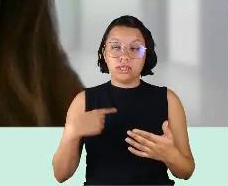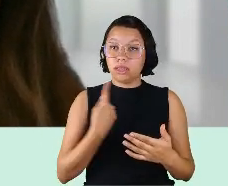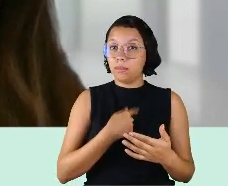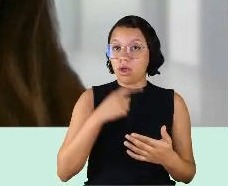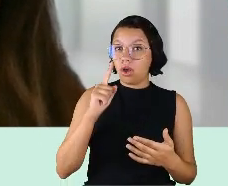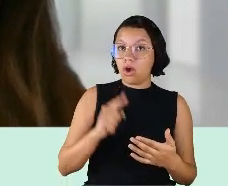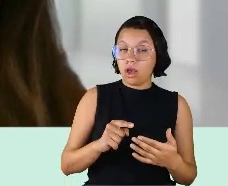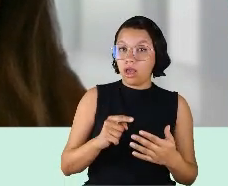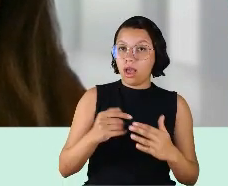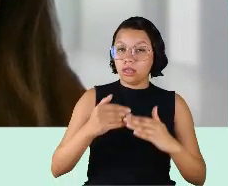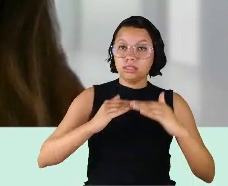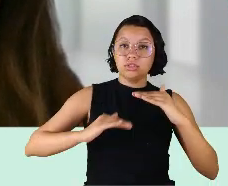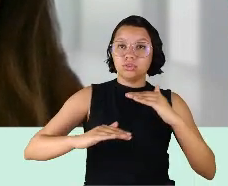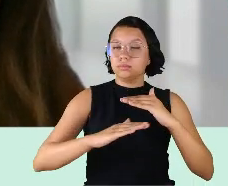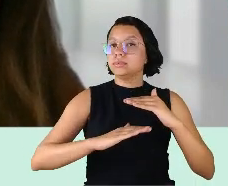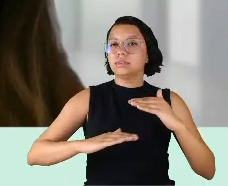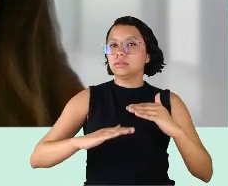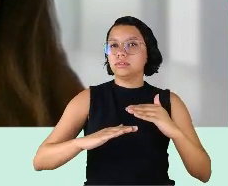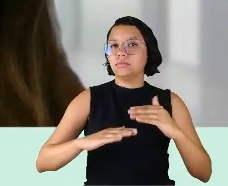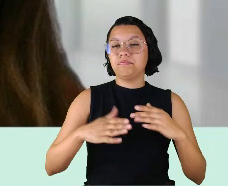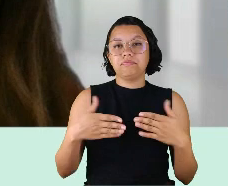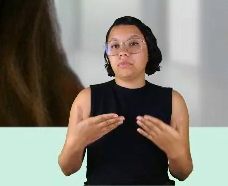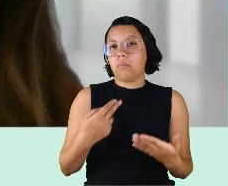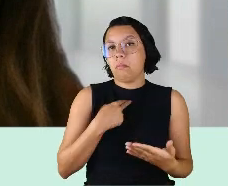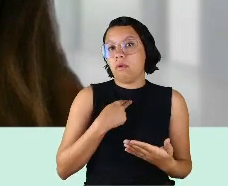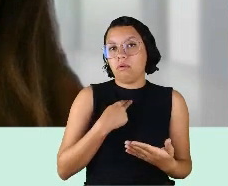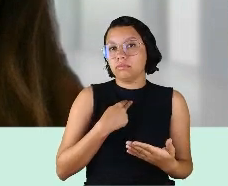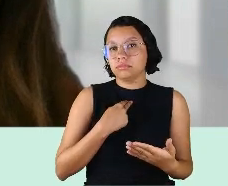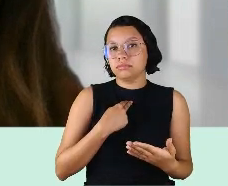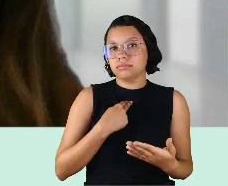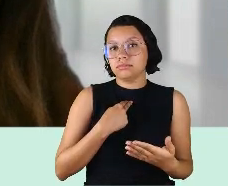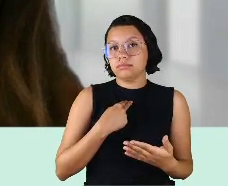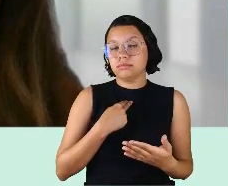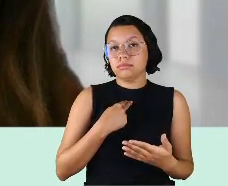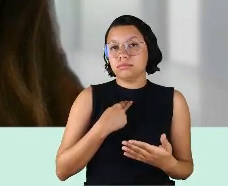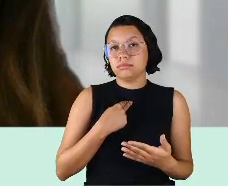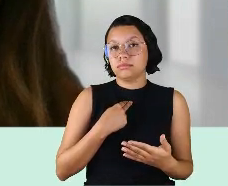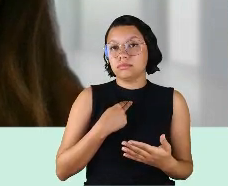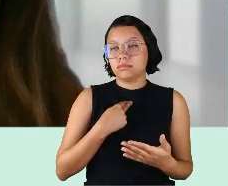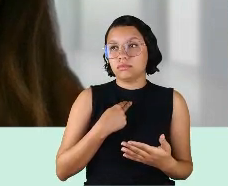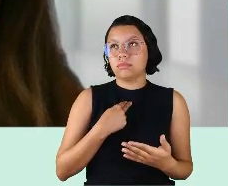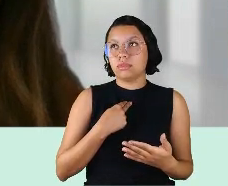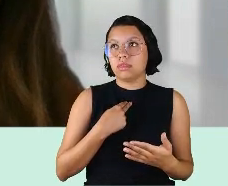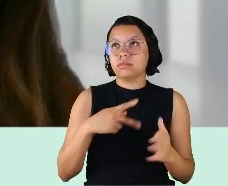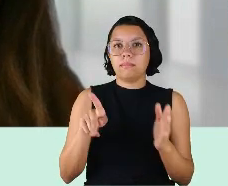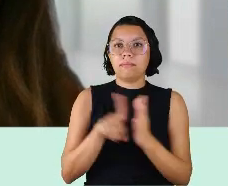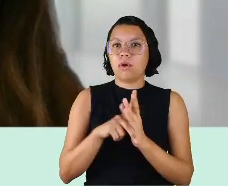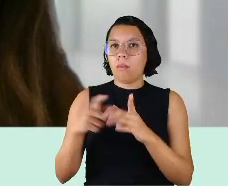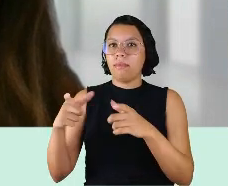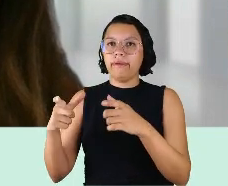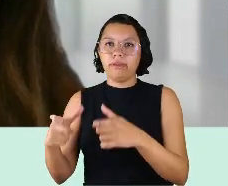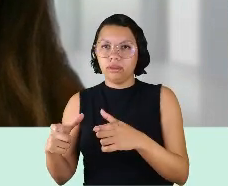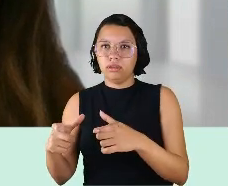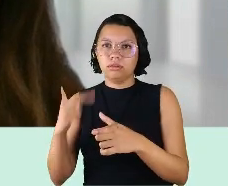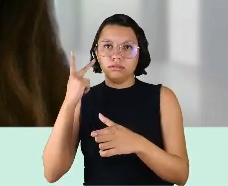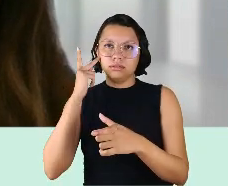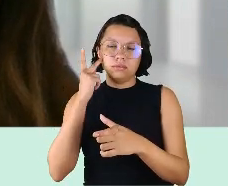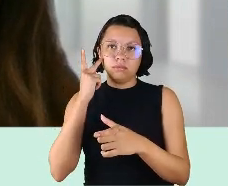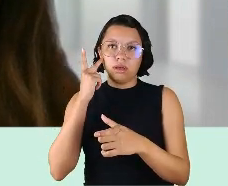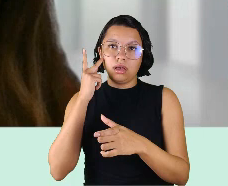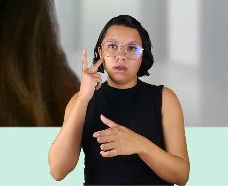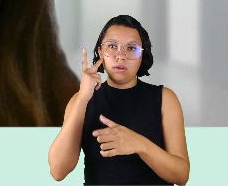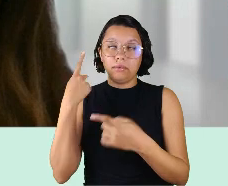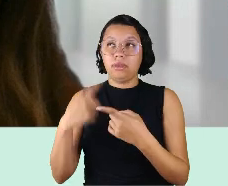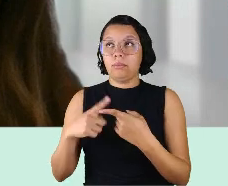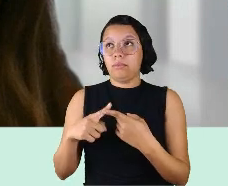subseção. Então, eu não posso estar lotada em São Paulo, e